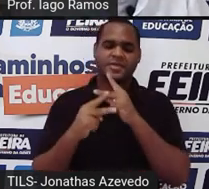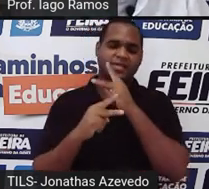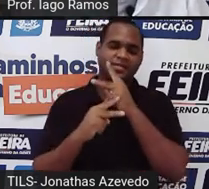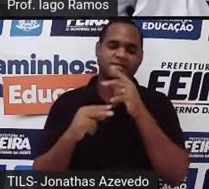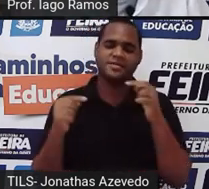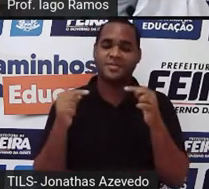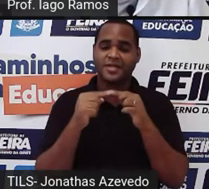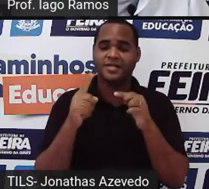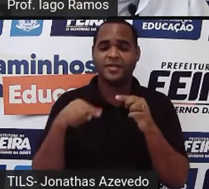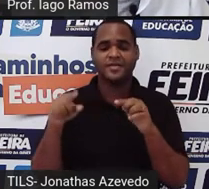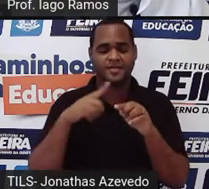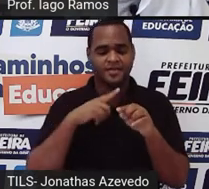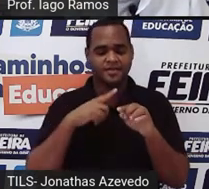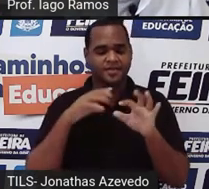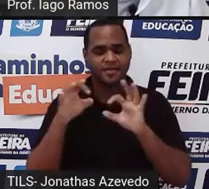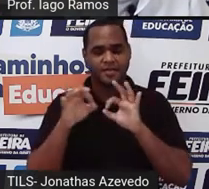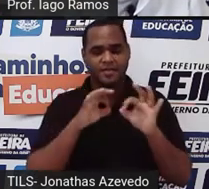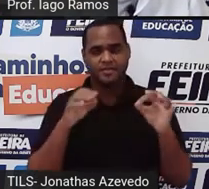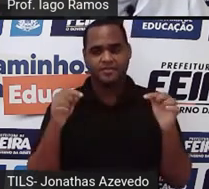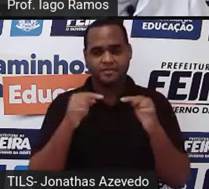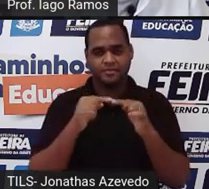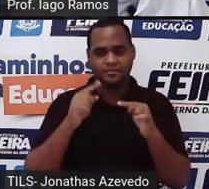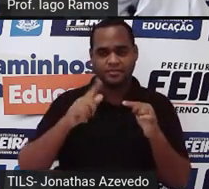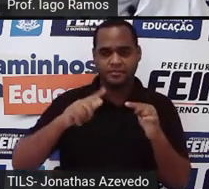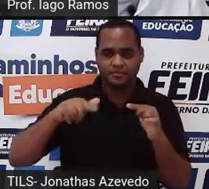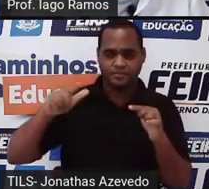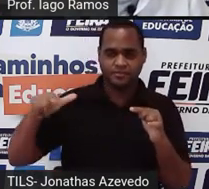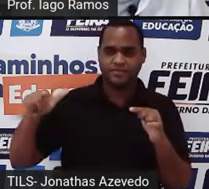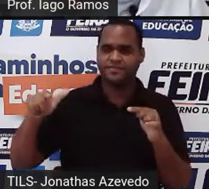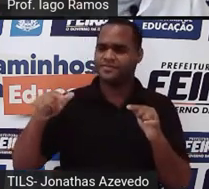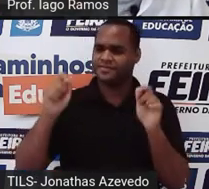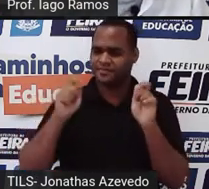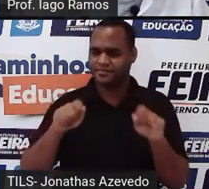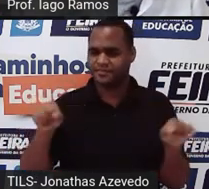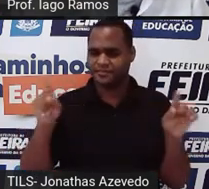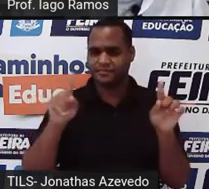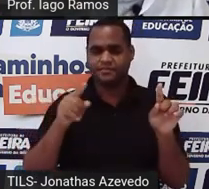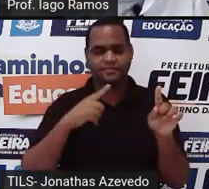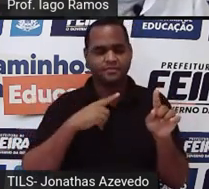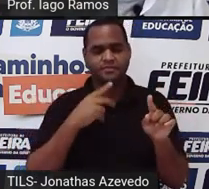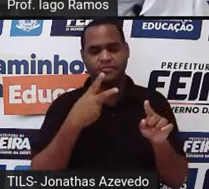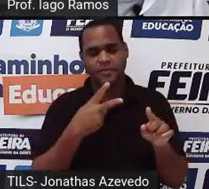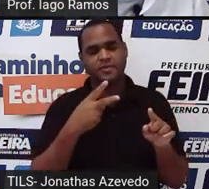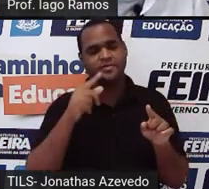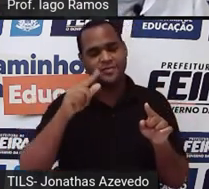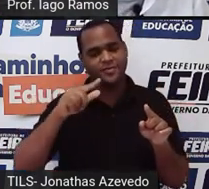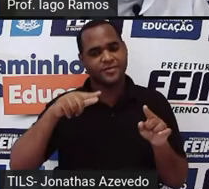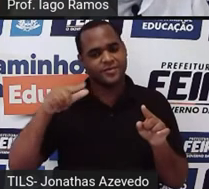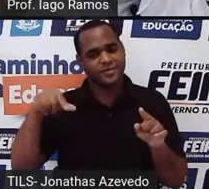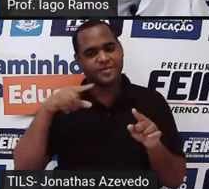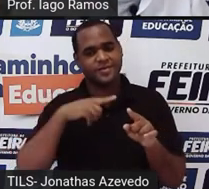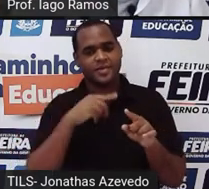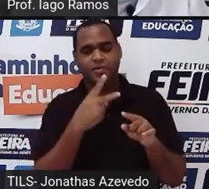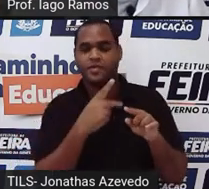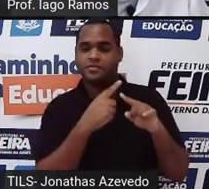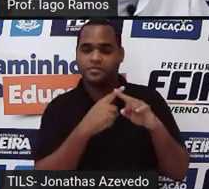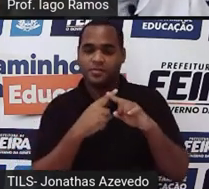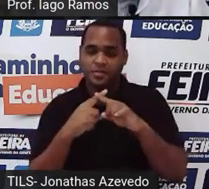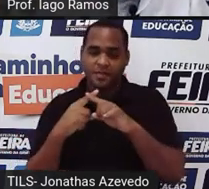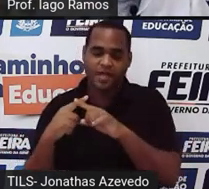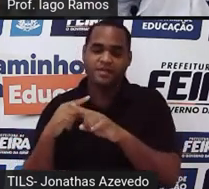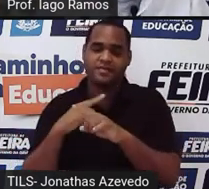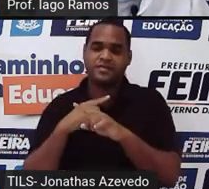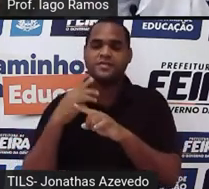só a gente fazer assim, ó. Não precisava passar por todo aquele processo, era só repetir o 2, multiplicar o expoente 2 pelo expoente